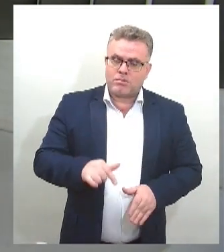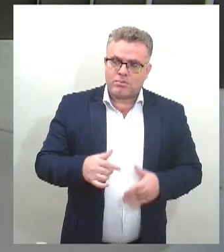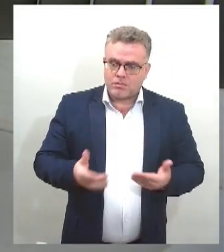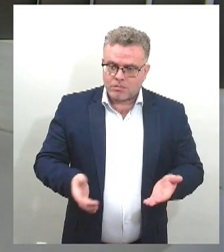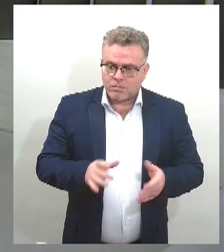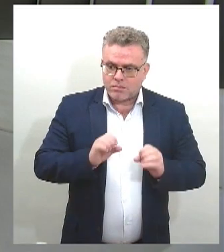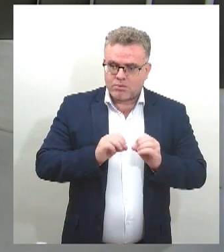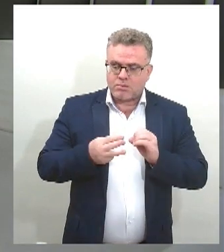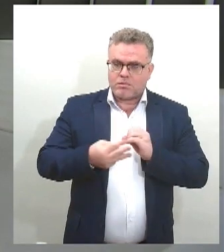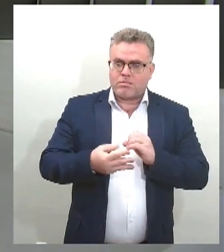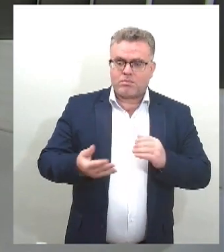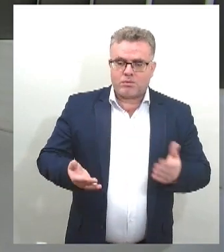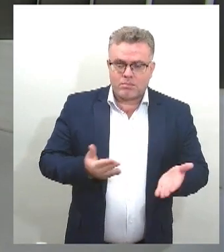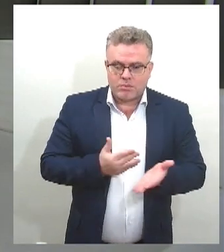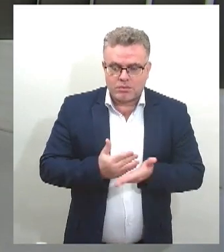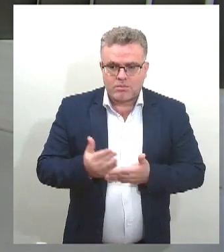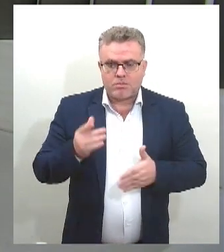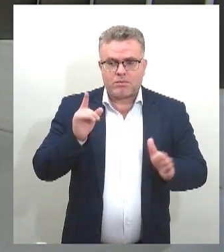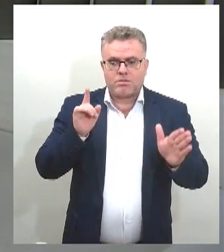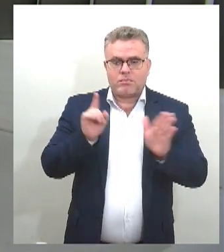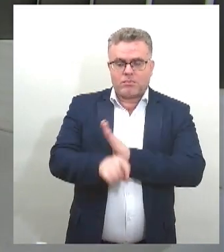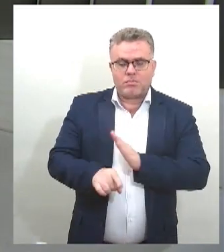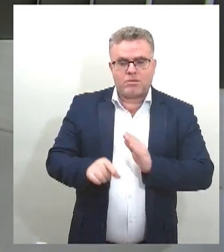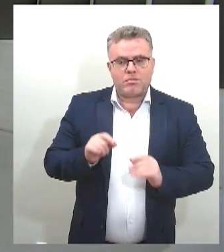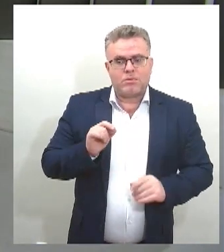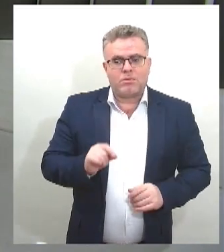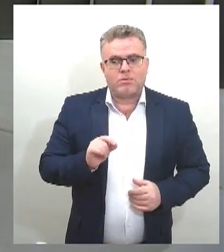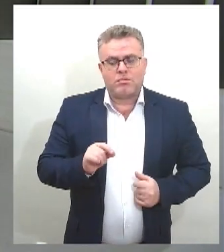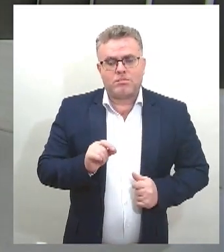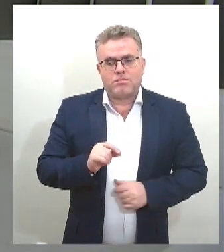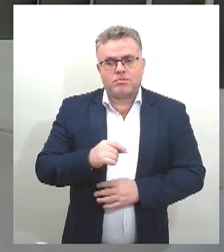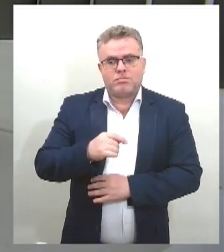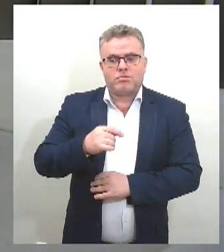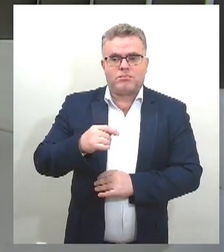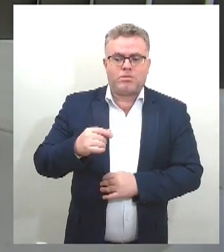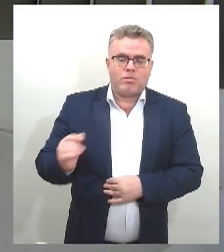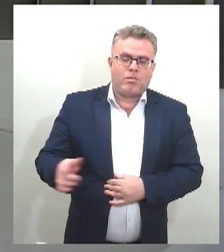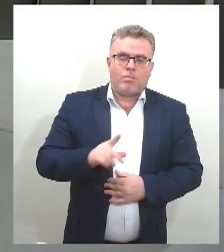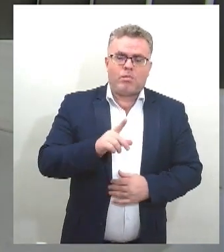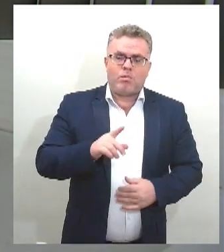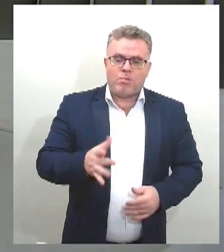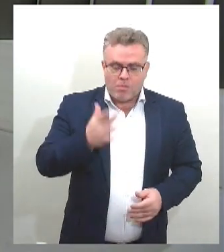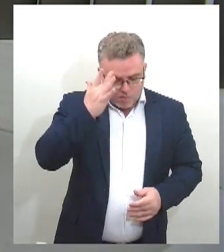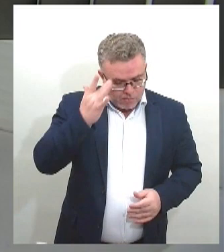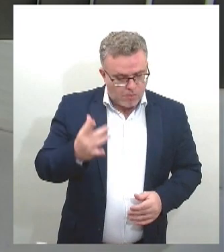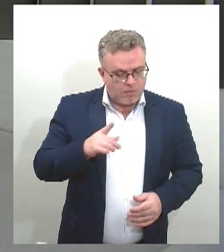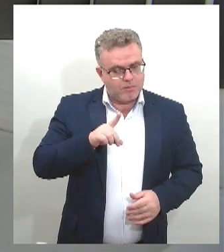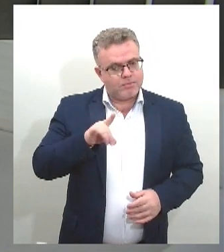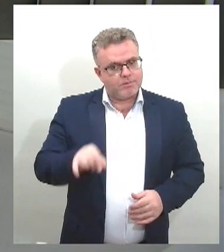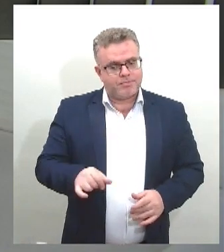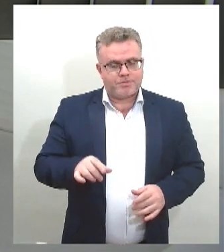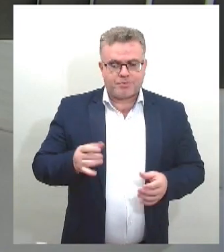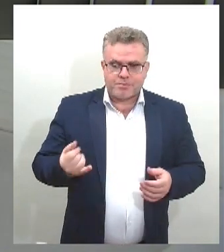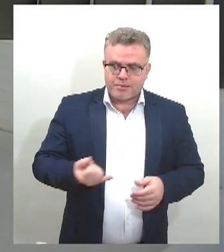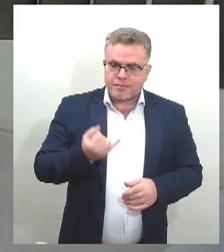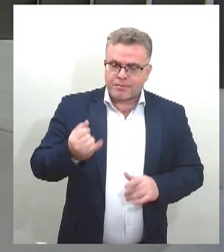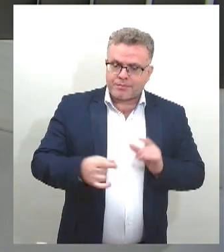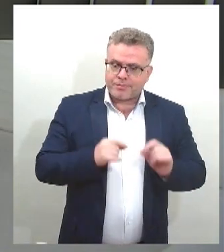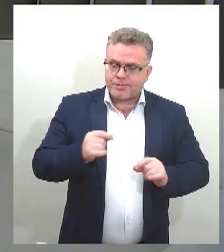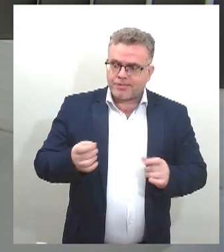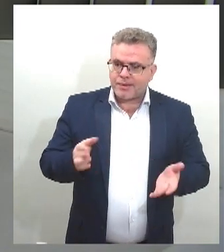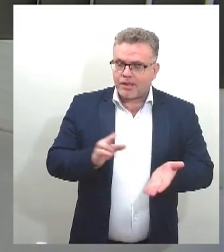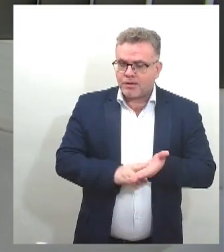começo perguntando, esse dia, né, tão marcante, ele provém de